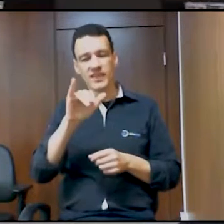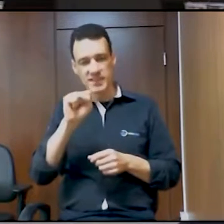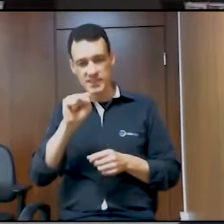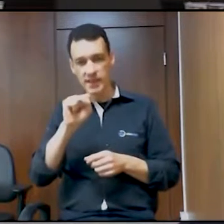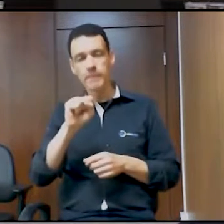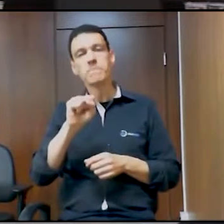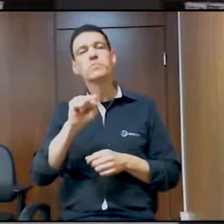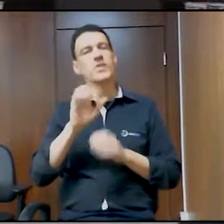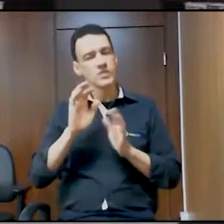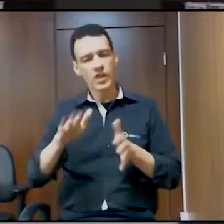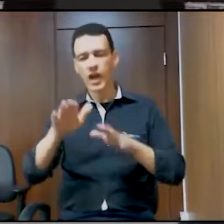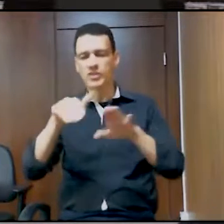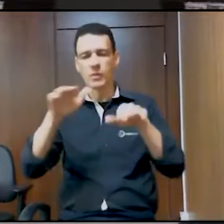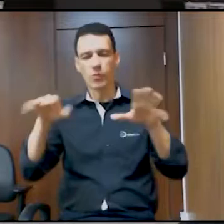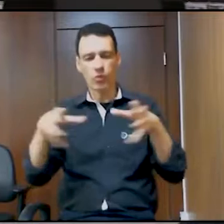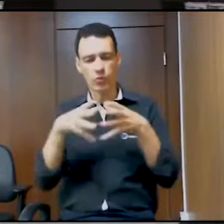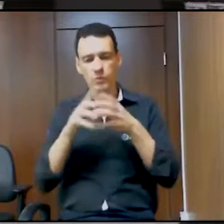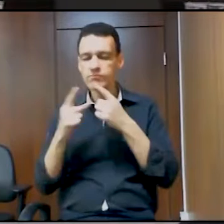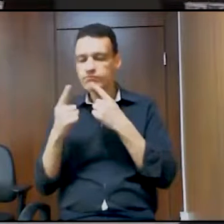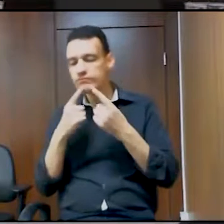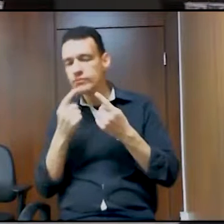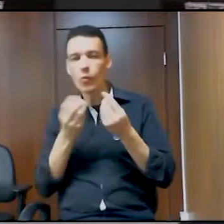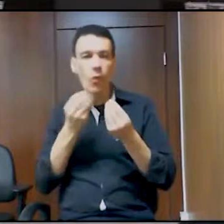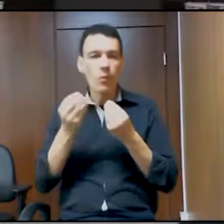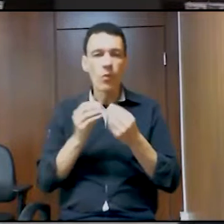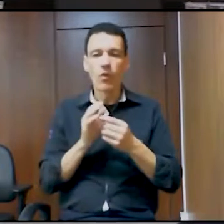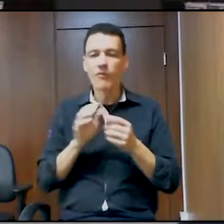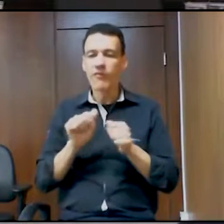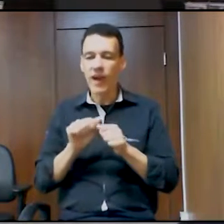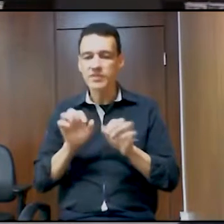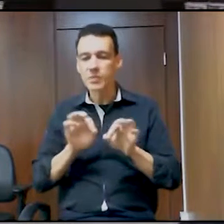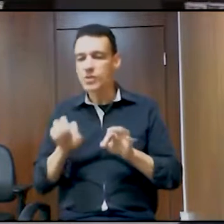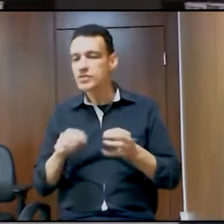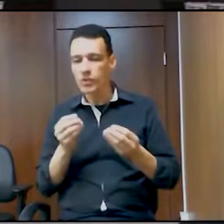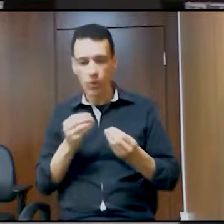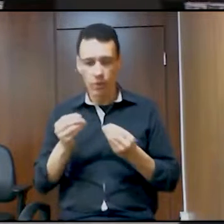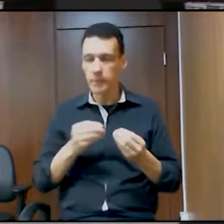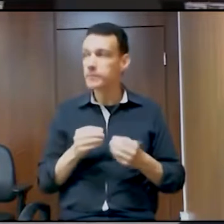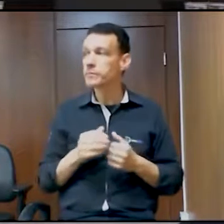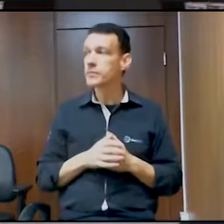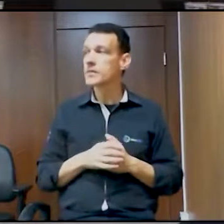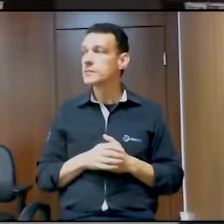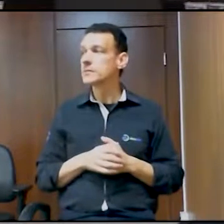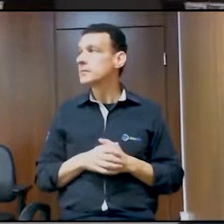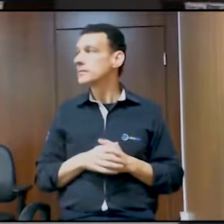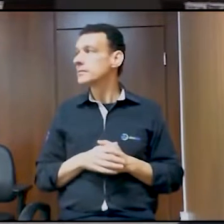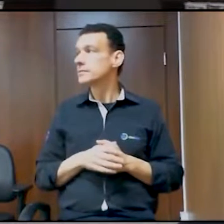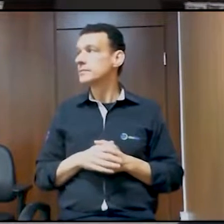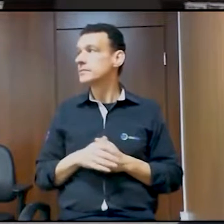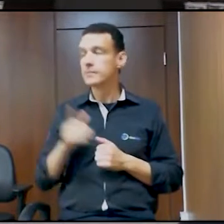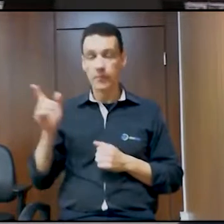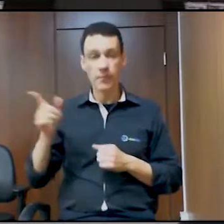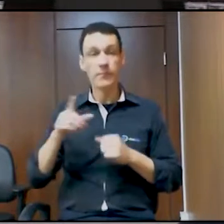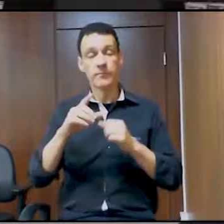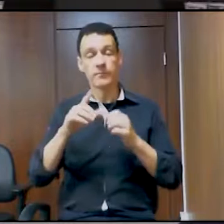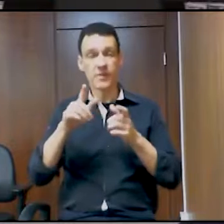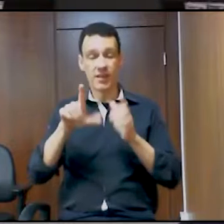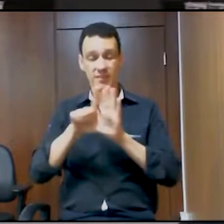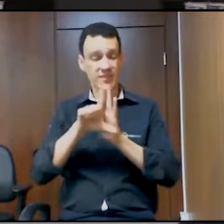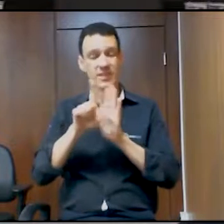discutir como tratar o Asdrubal. Os desafios que a gente enfrentou no Asdrubal são um desafio de uma legislação que não foi adaptada para o